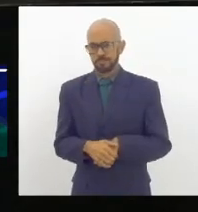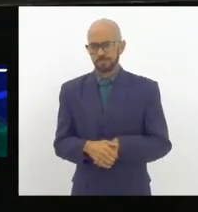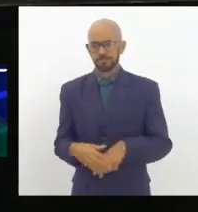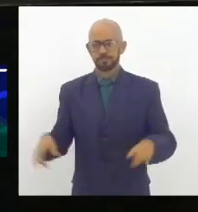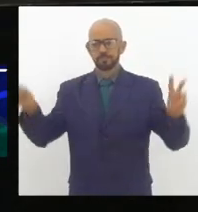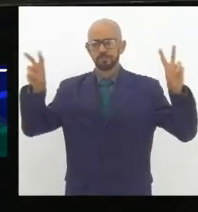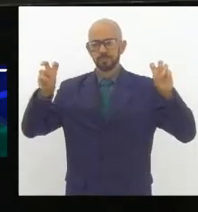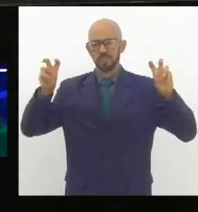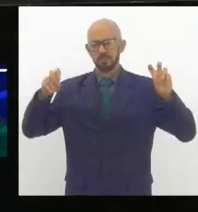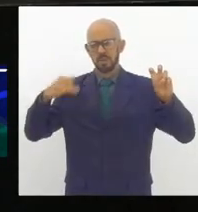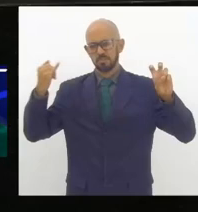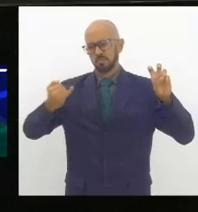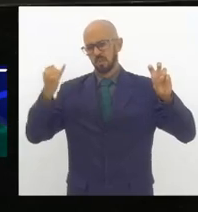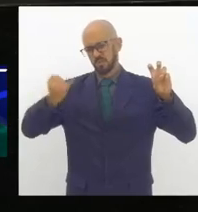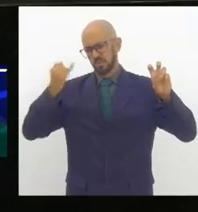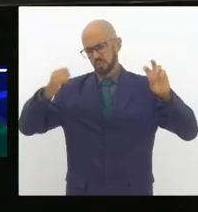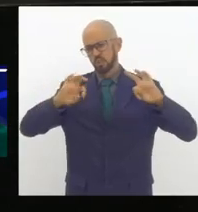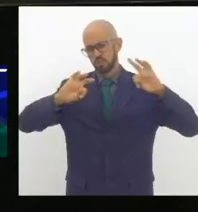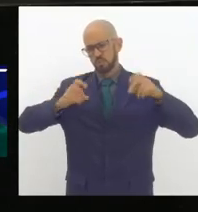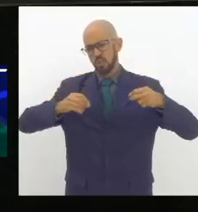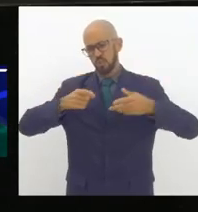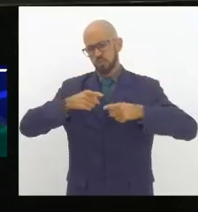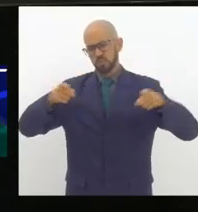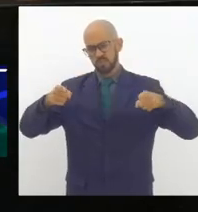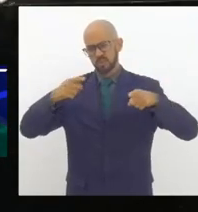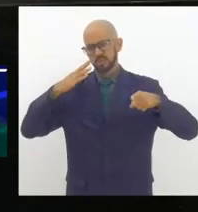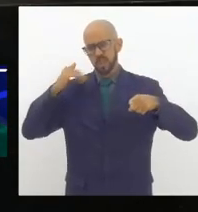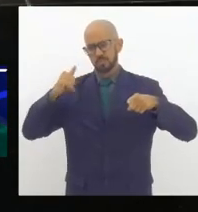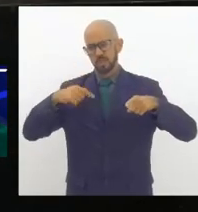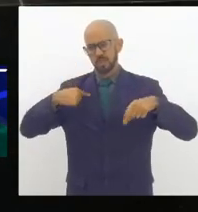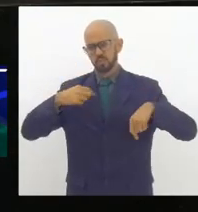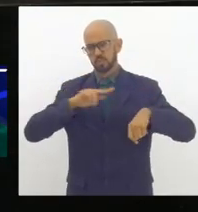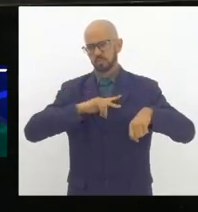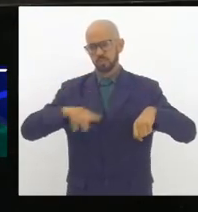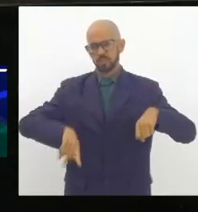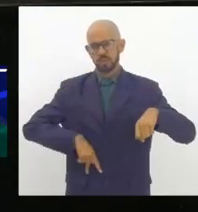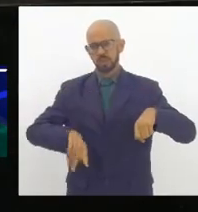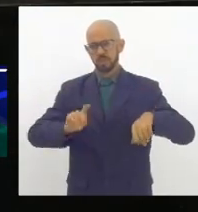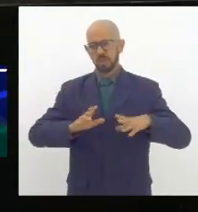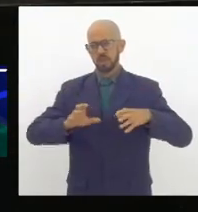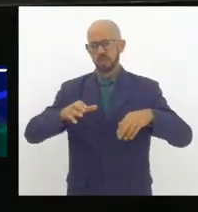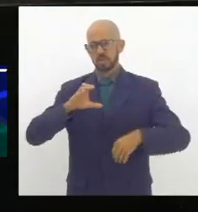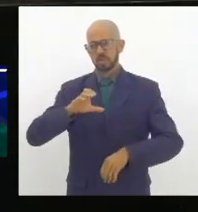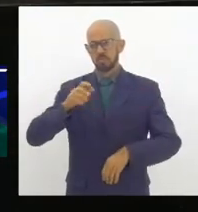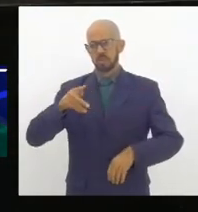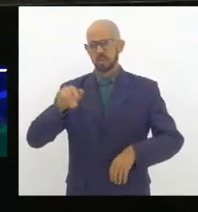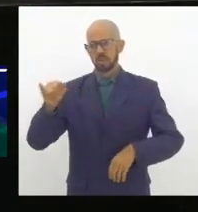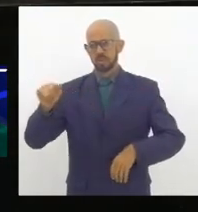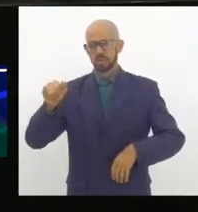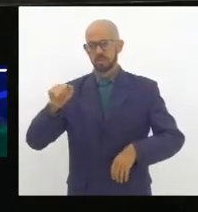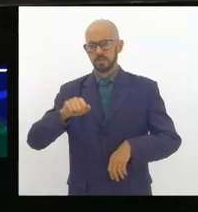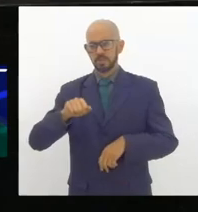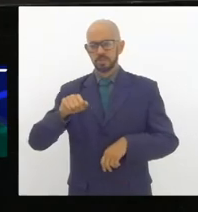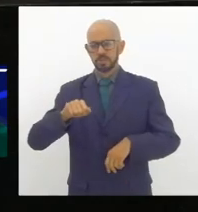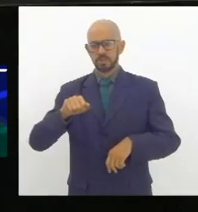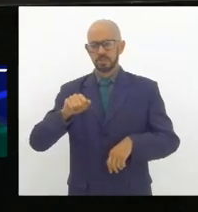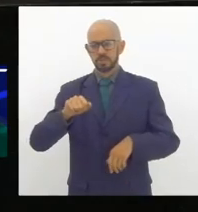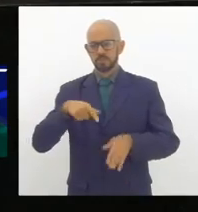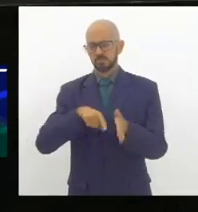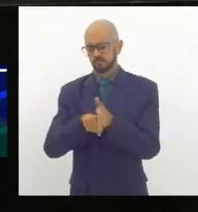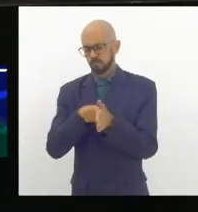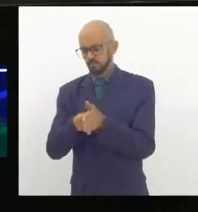fundamental e que todos têm conhecimento que eu sou presidente da Comissão parlamentar de inquérito que apura